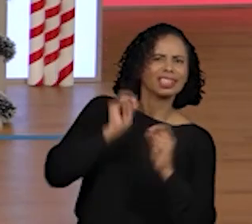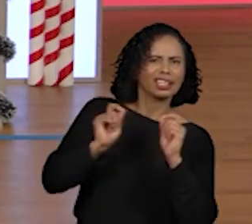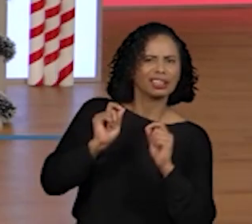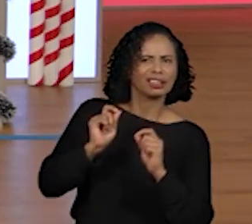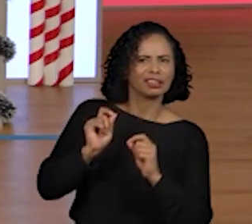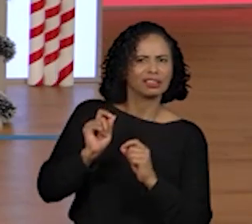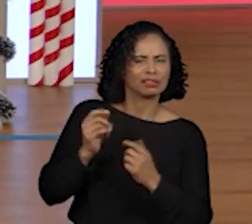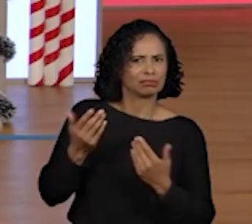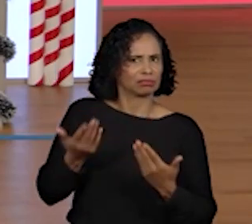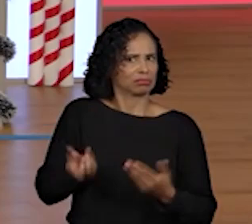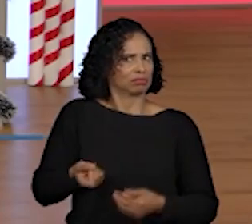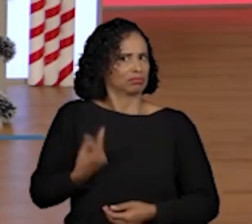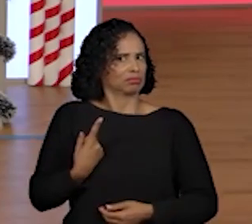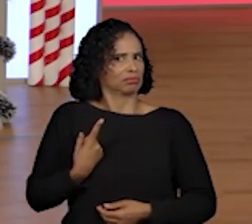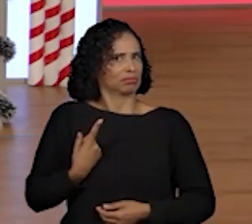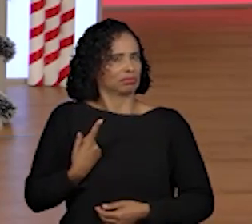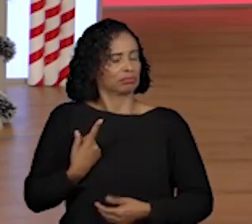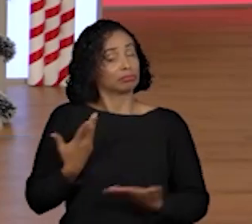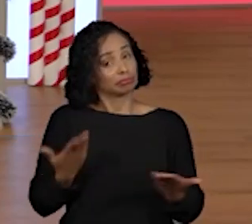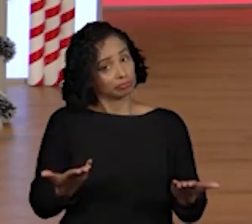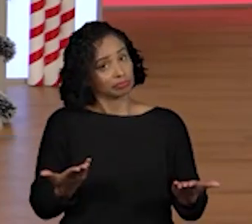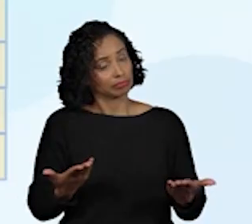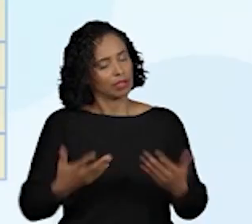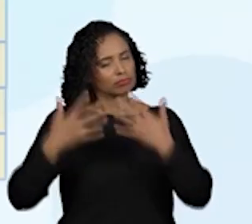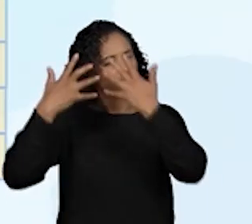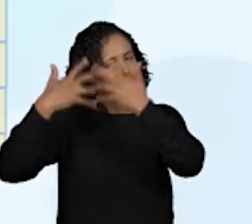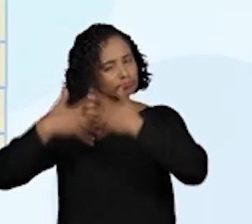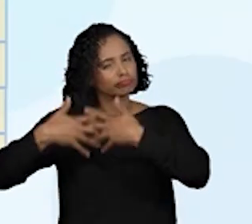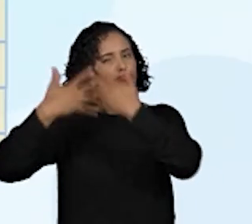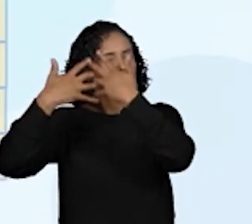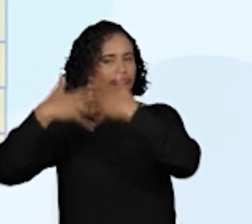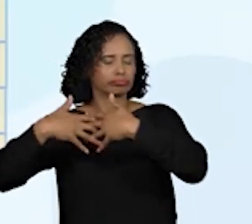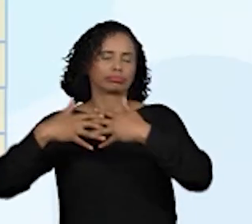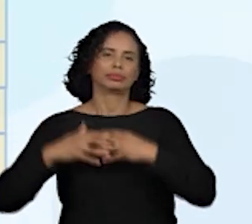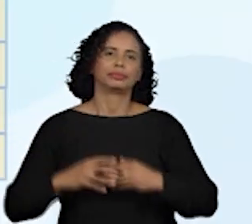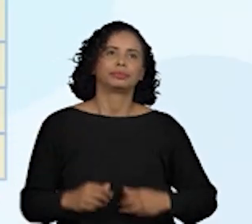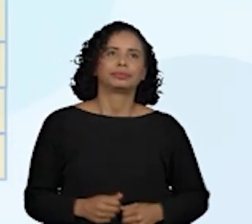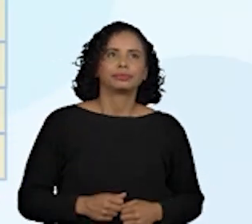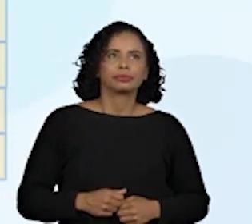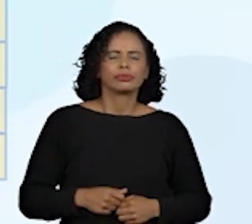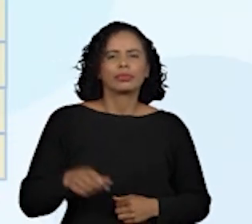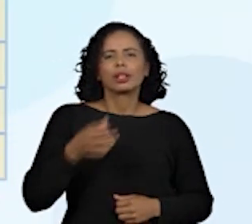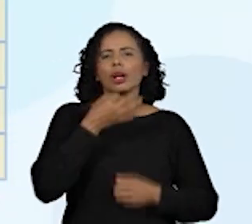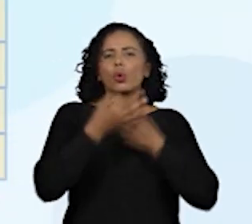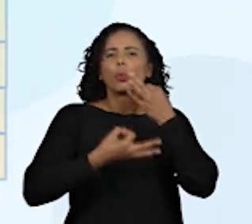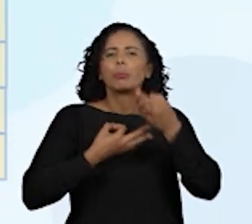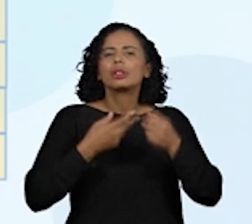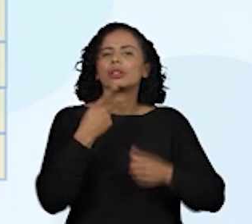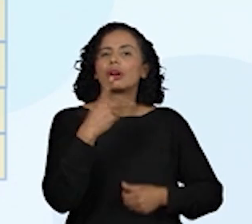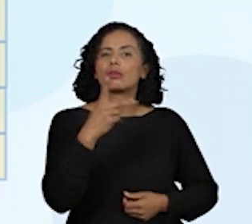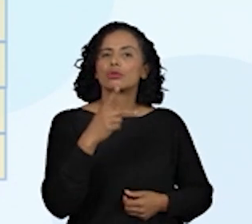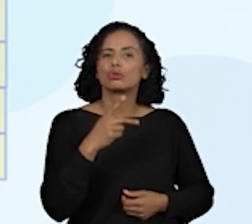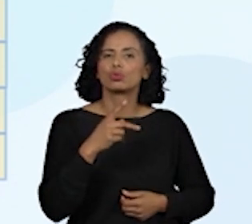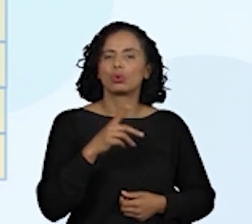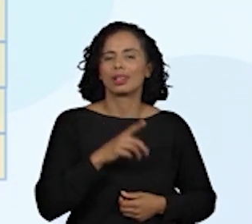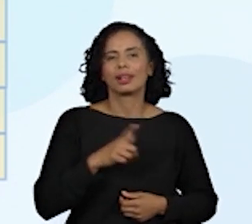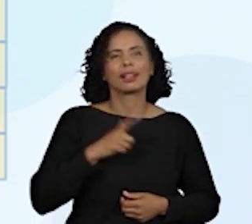encerrar. E, na sua opinião, de quem era a voz do